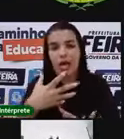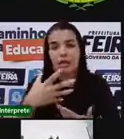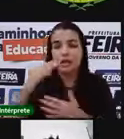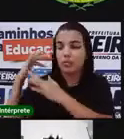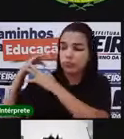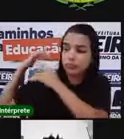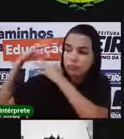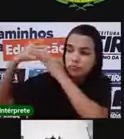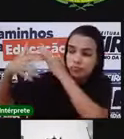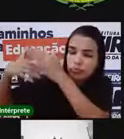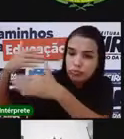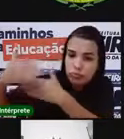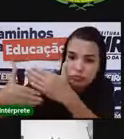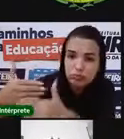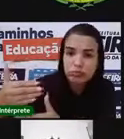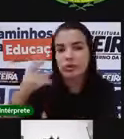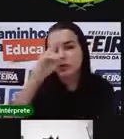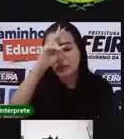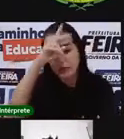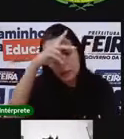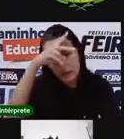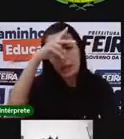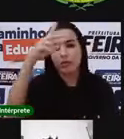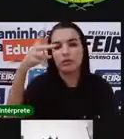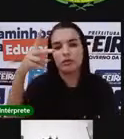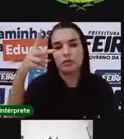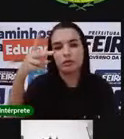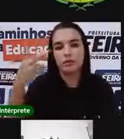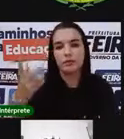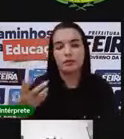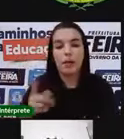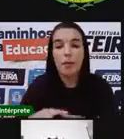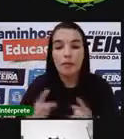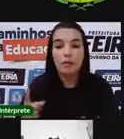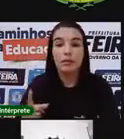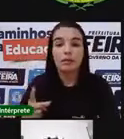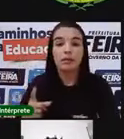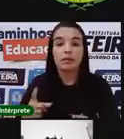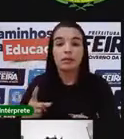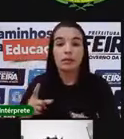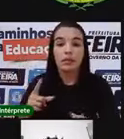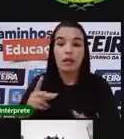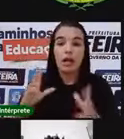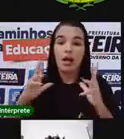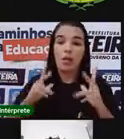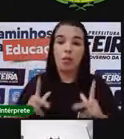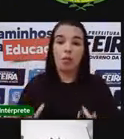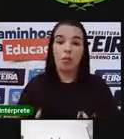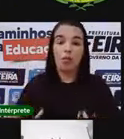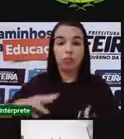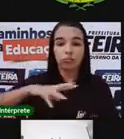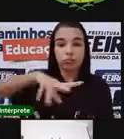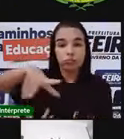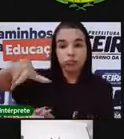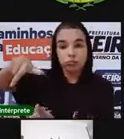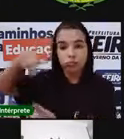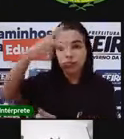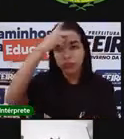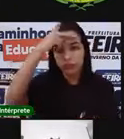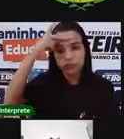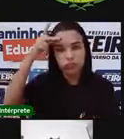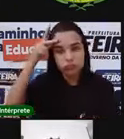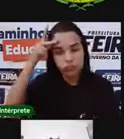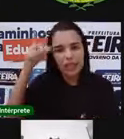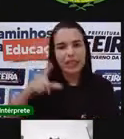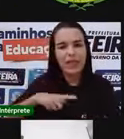história. E dentre as grandes dificuldades vividas pela humanidade, estiveram as